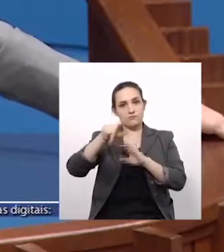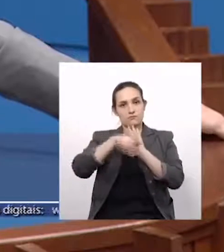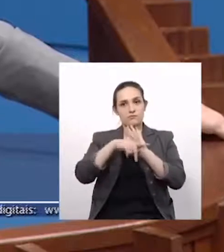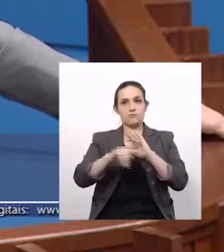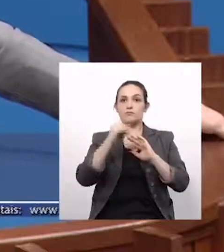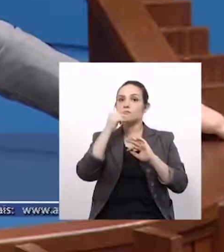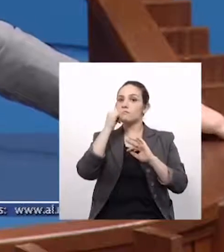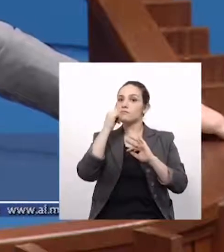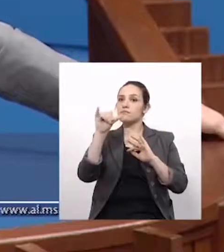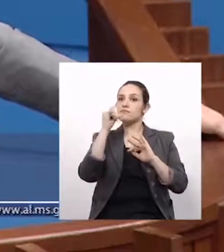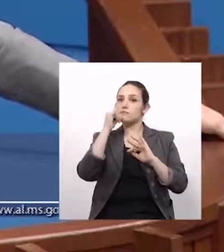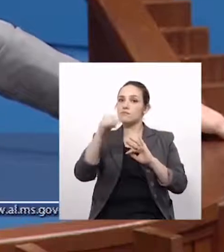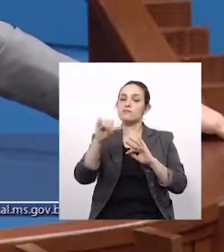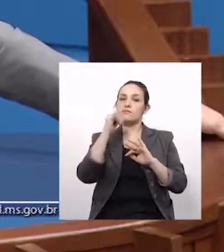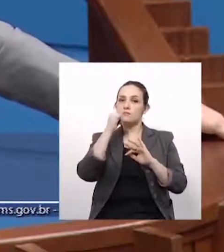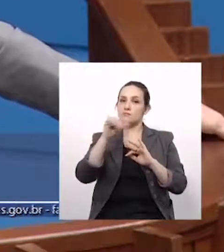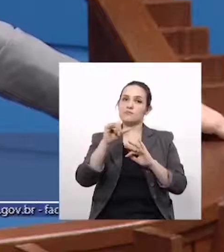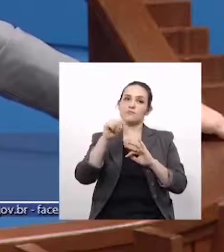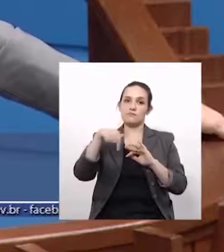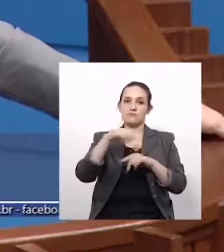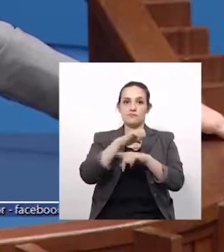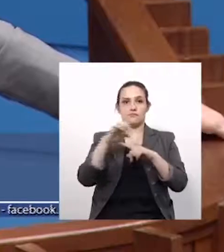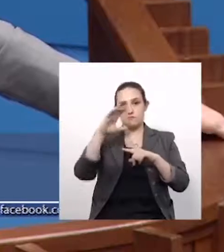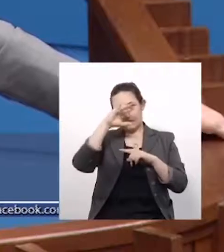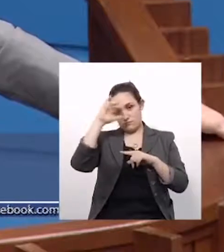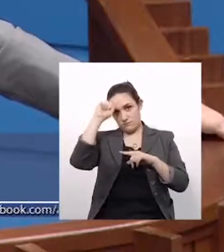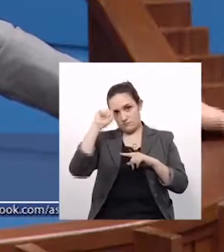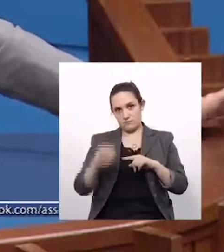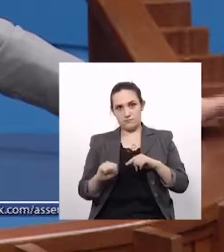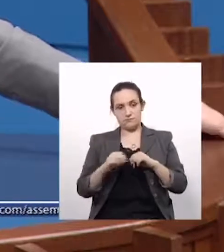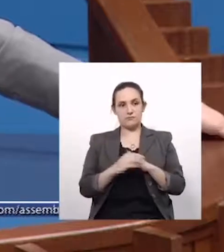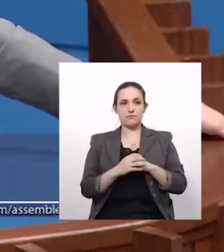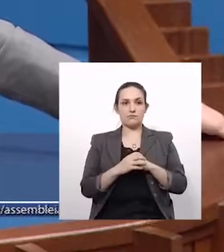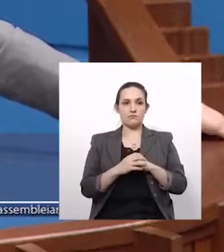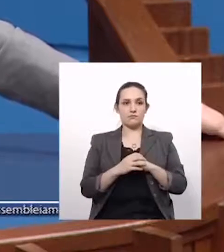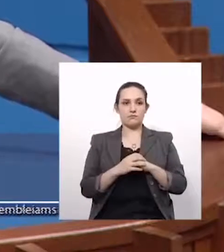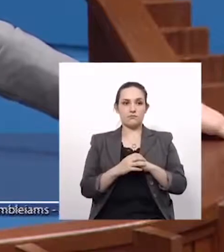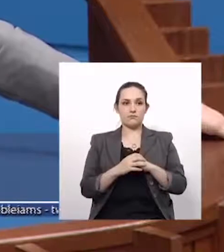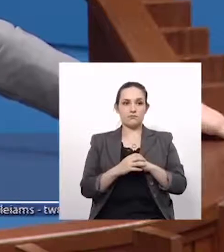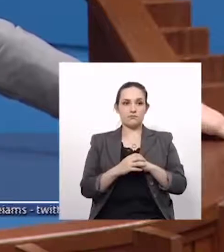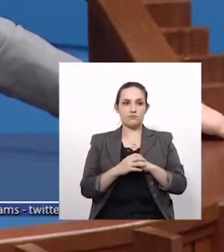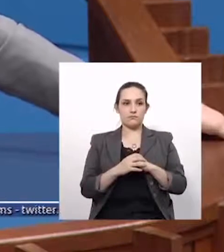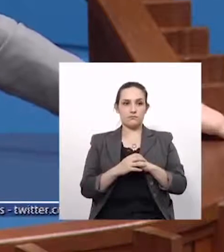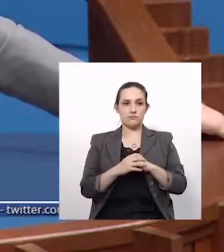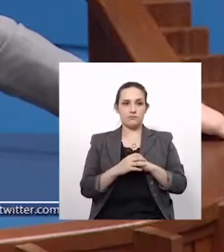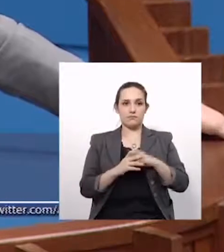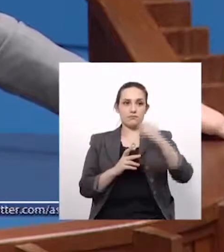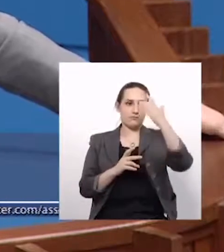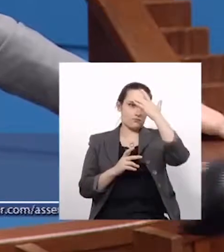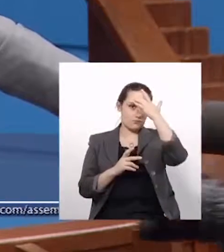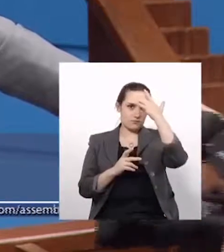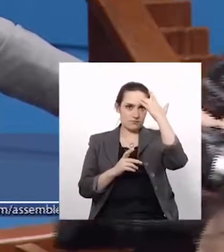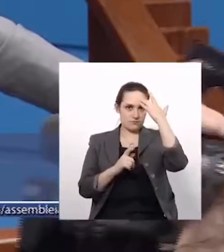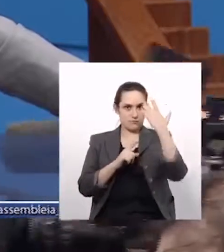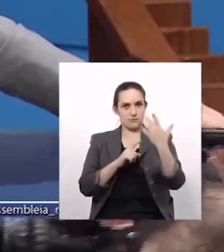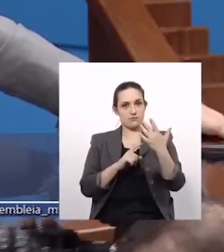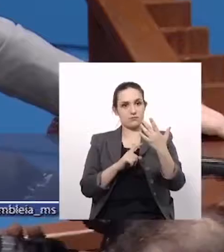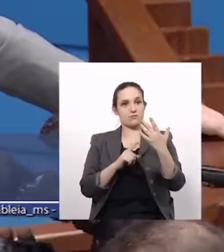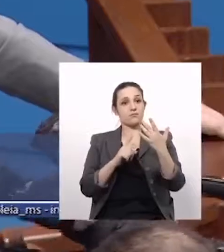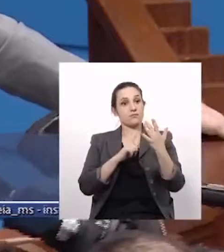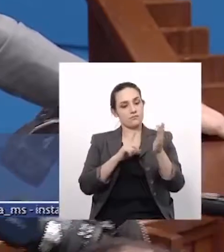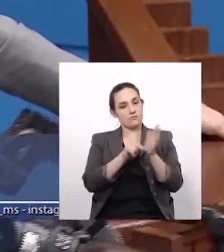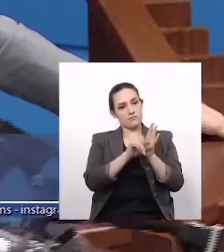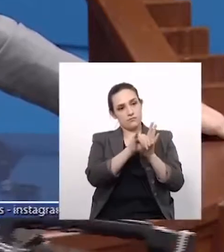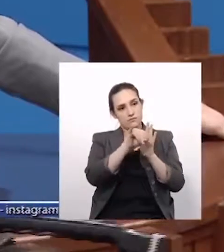contas de energia no estado de Mato Grosso do Sul. Foi apresentado um projeto